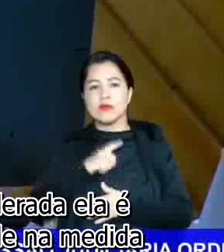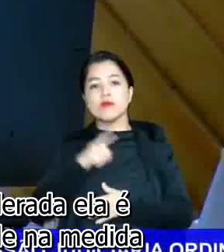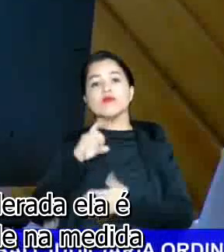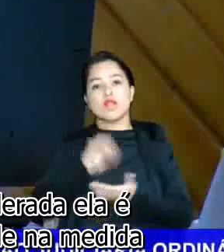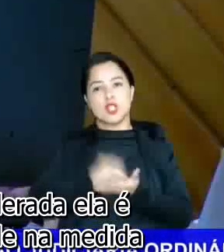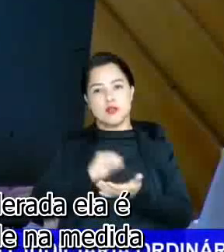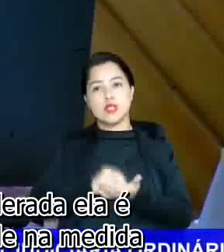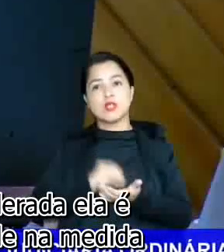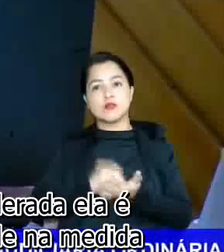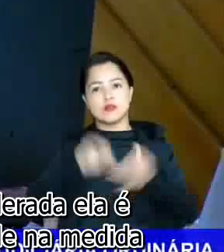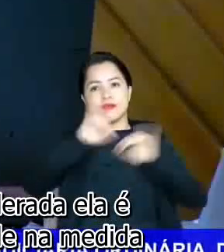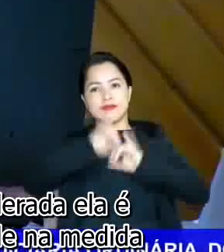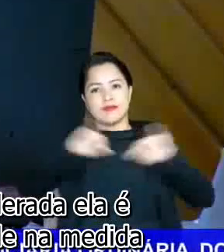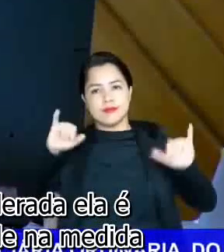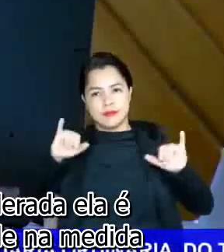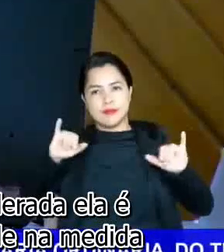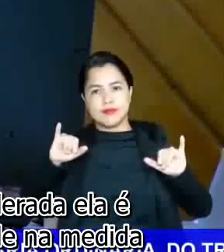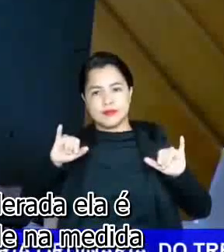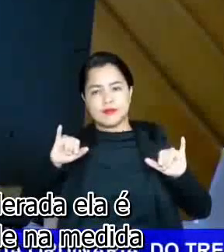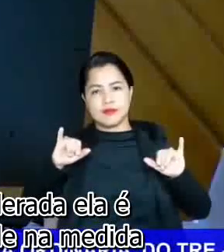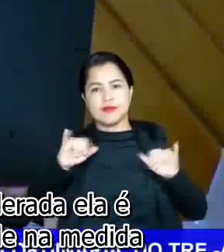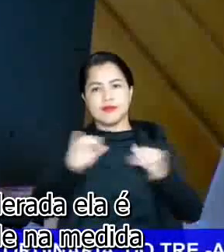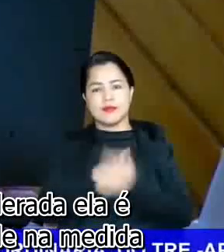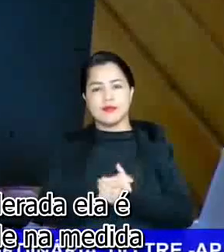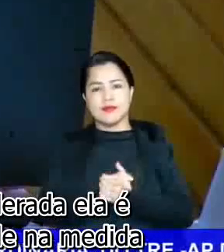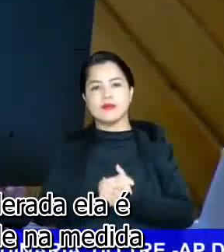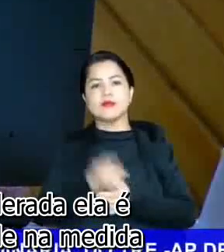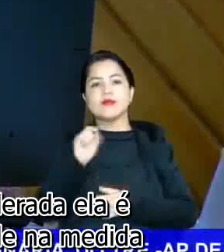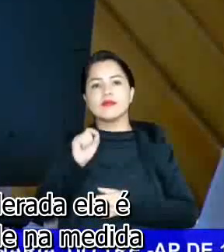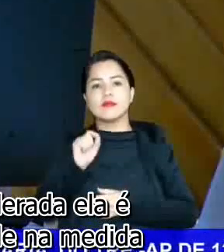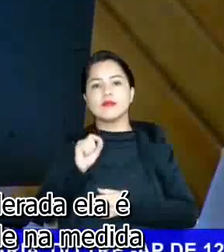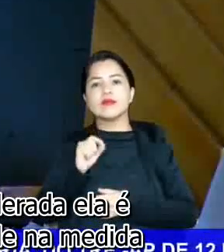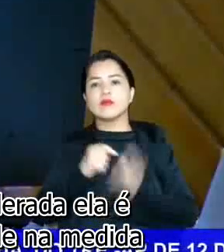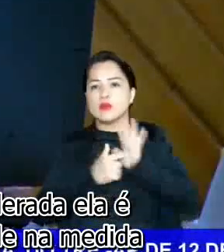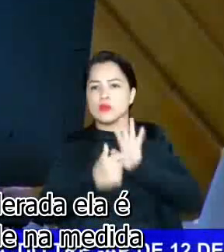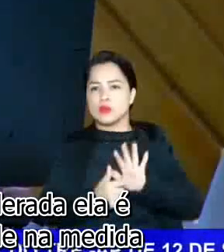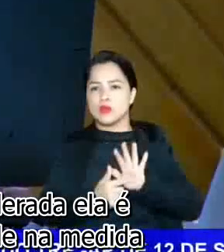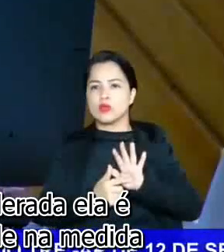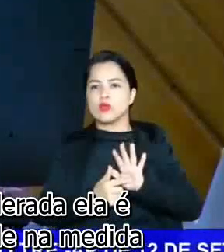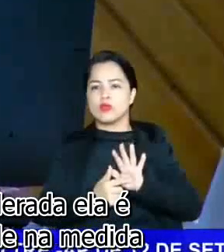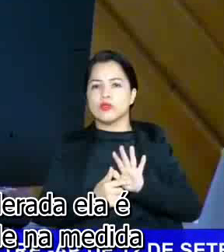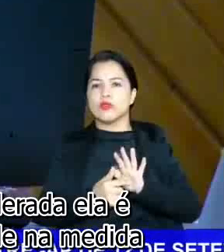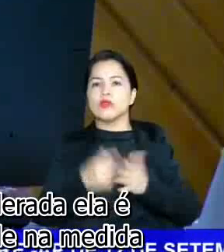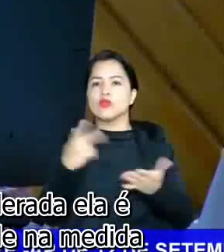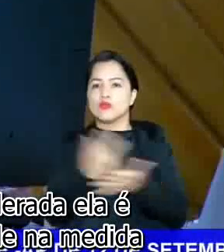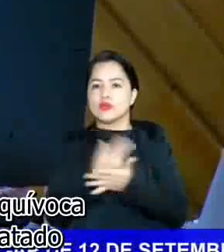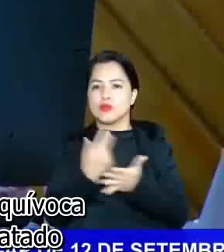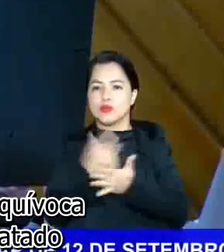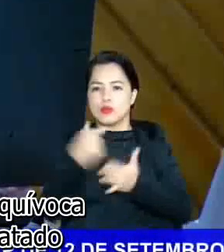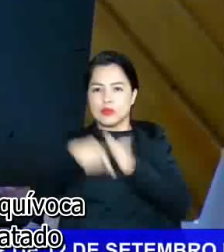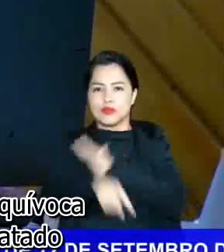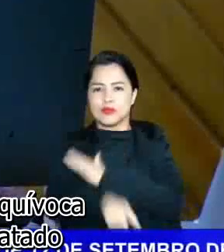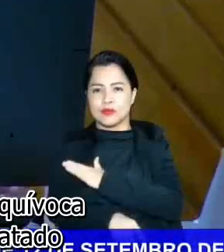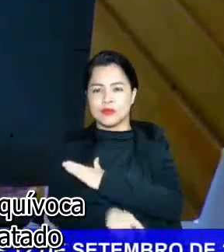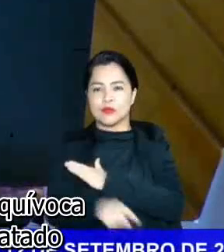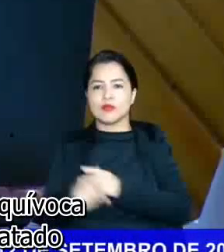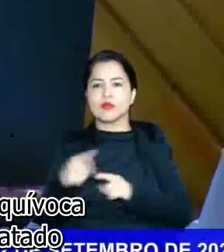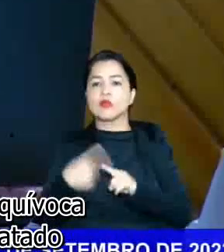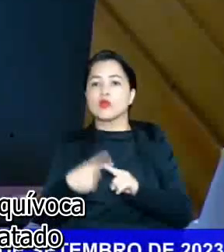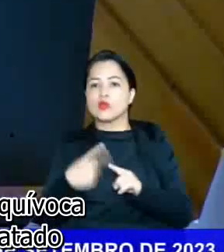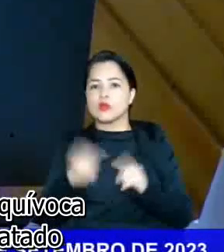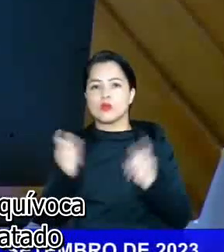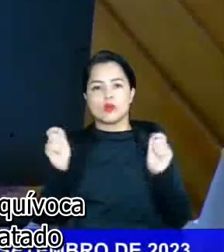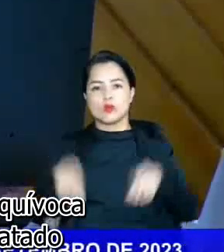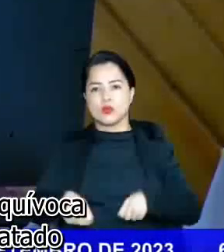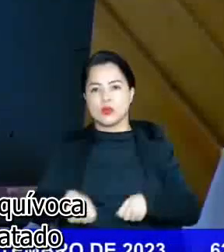inconsistência dessas informações, isoladamente considerada, ela é suficiente para demonstrar a gravidade da irregularidade, na medida em que ela